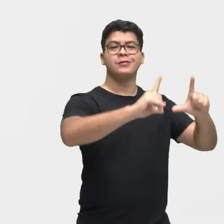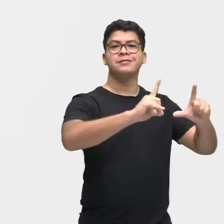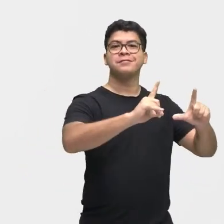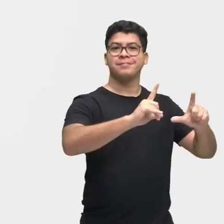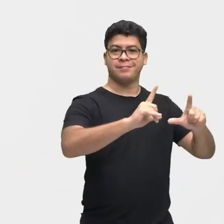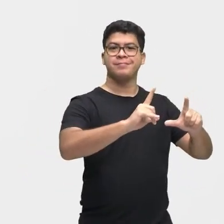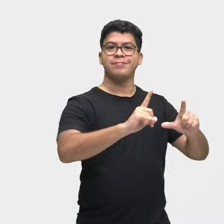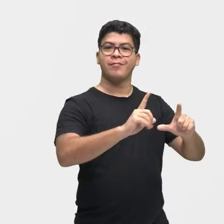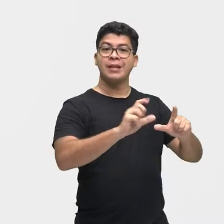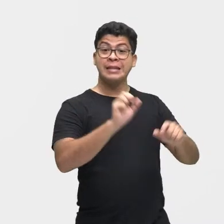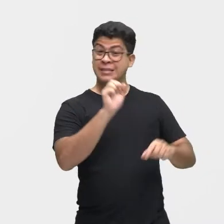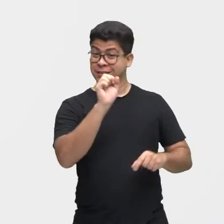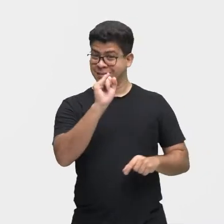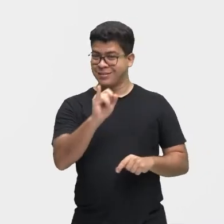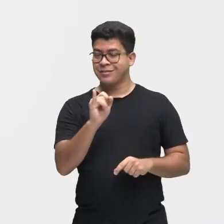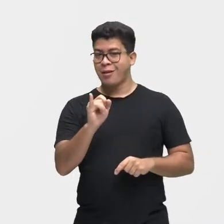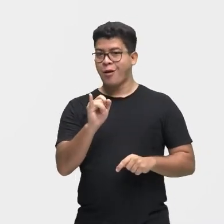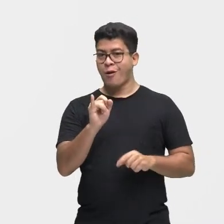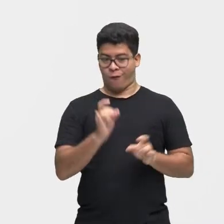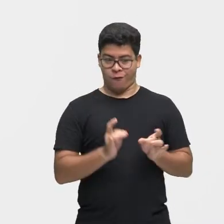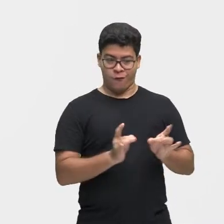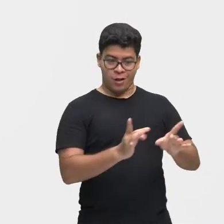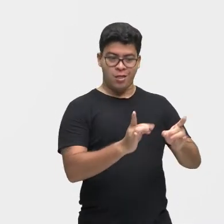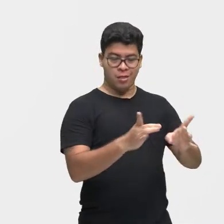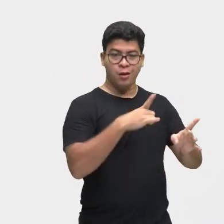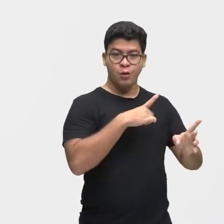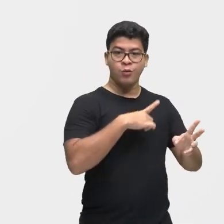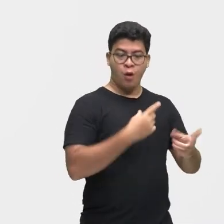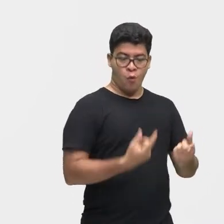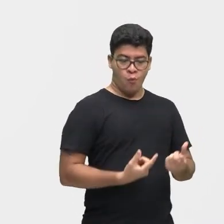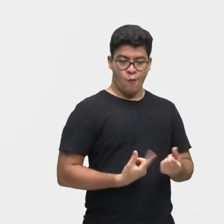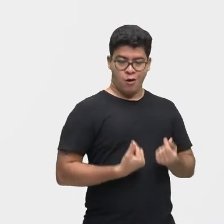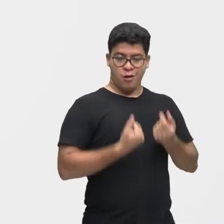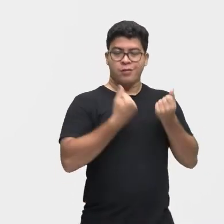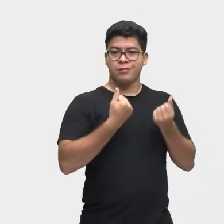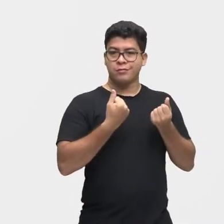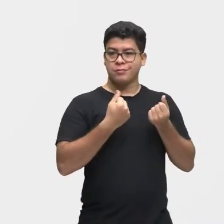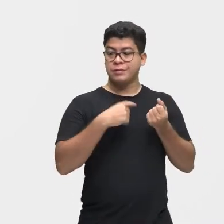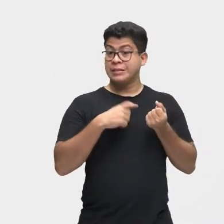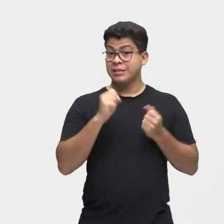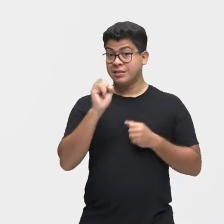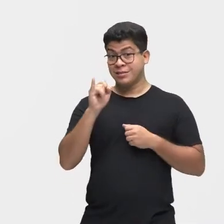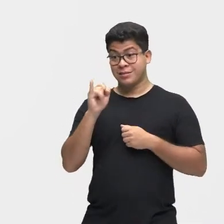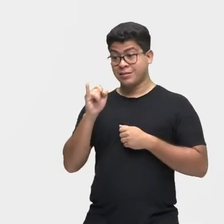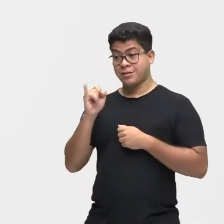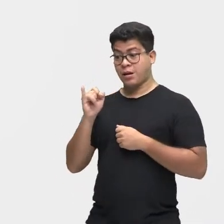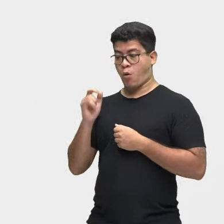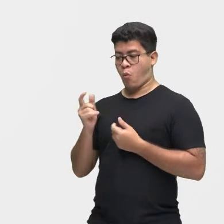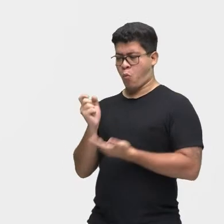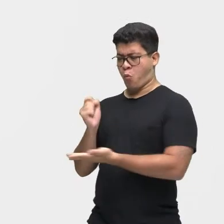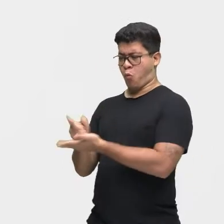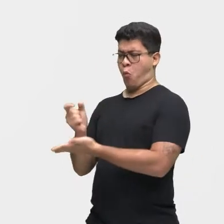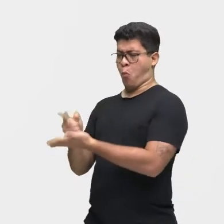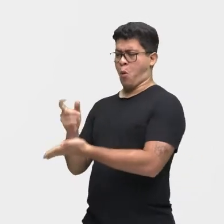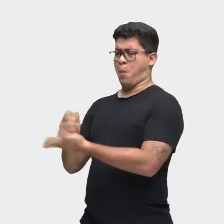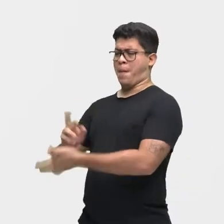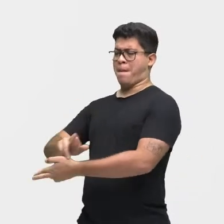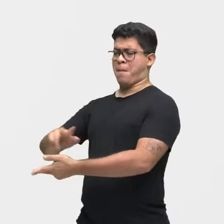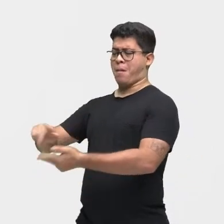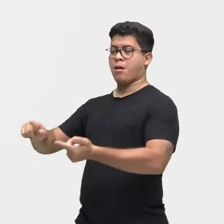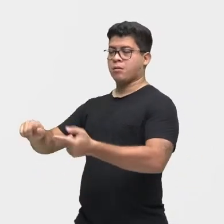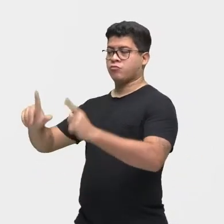estou gastando, não é mesmo? Então, para evitar aí a saída de ouro e prata a outros países, tá